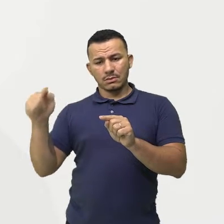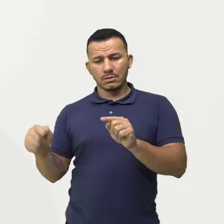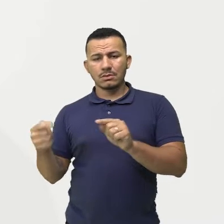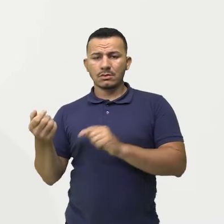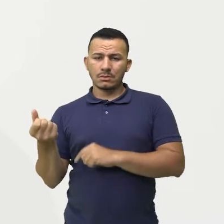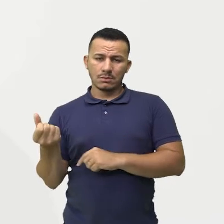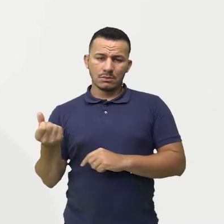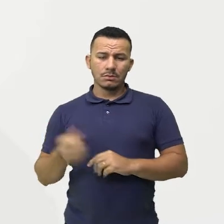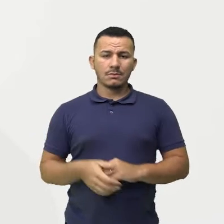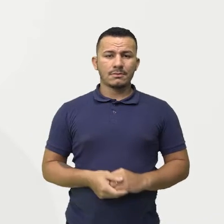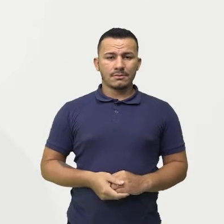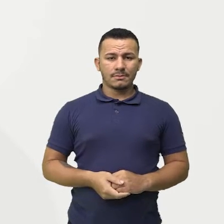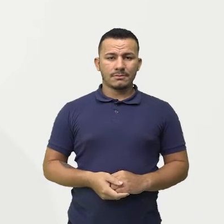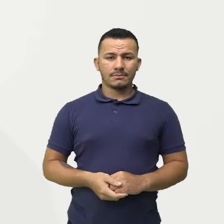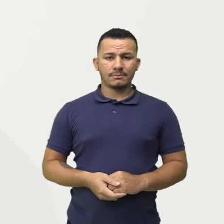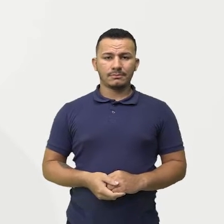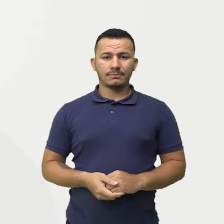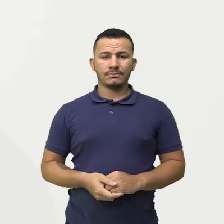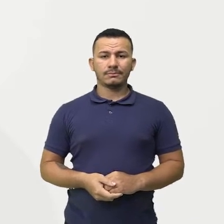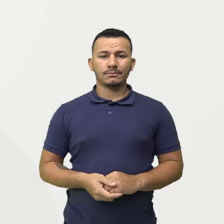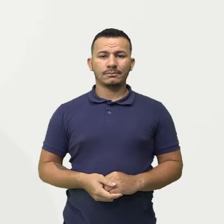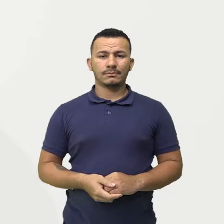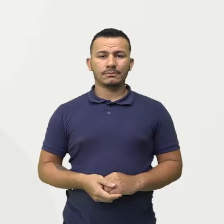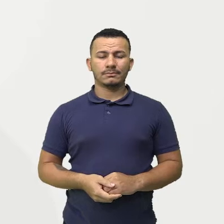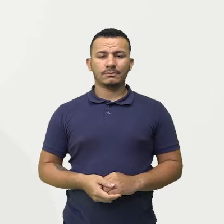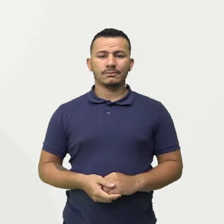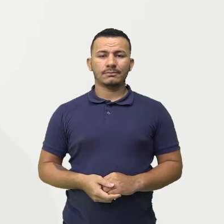o 5 e o 6.